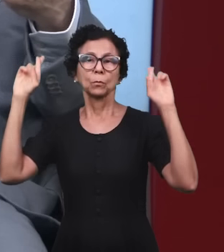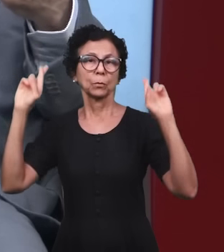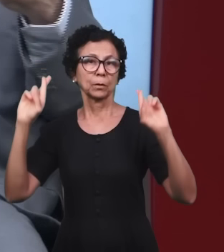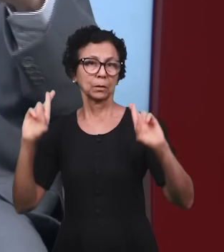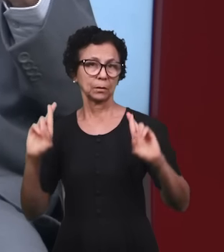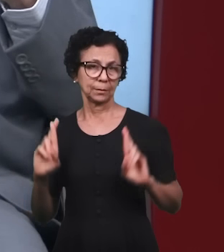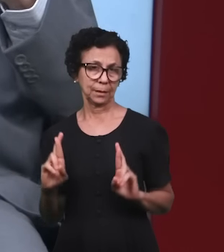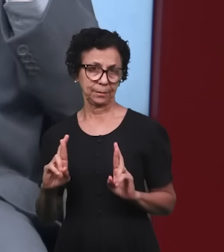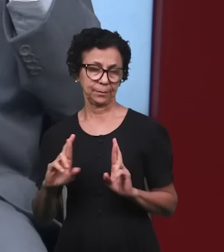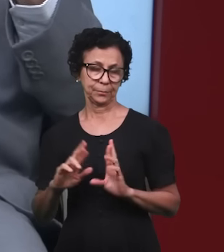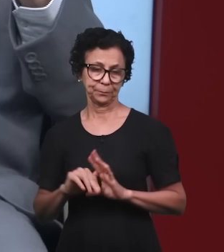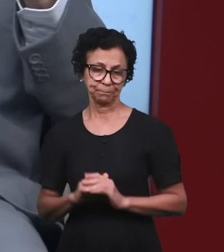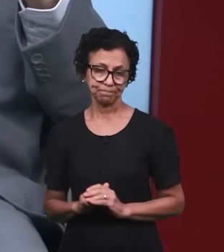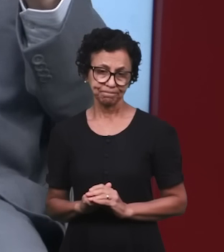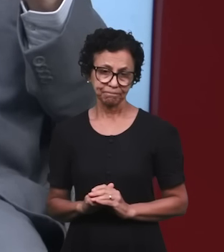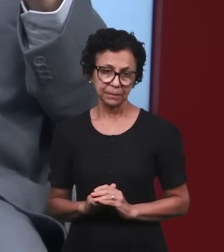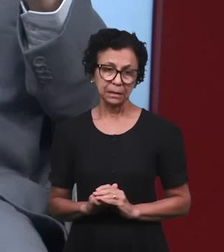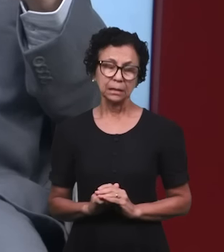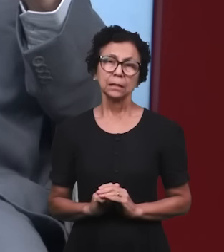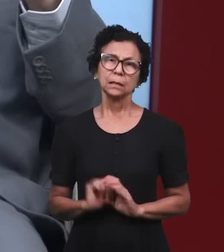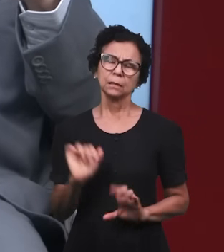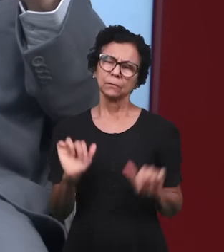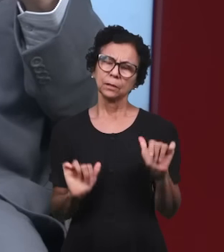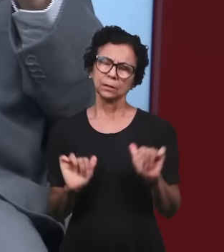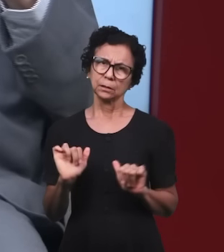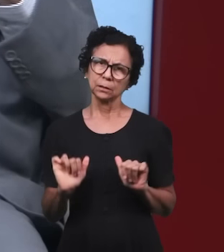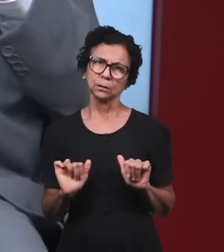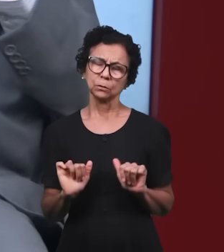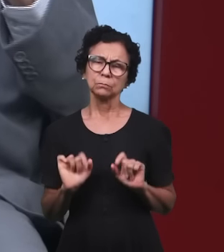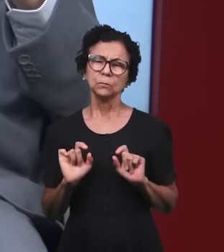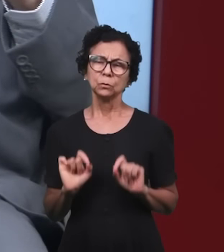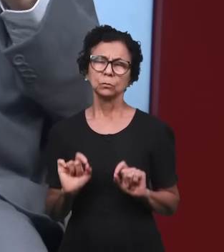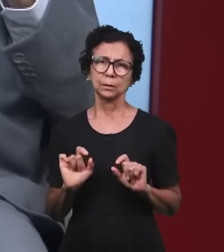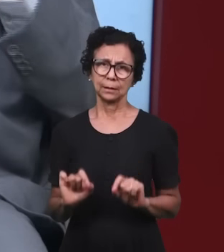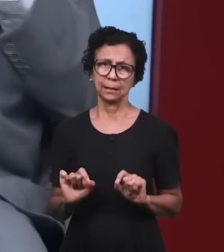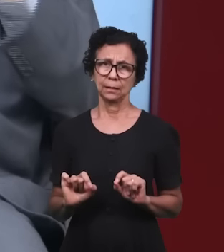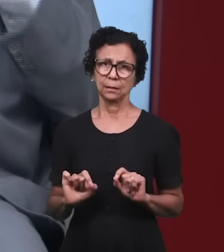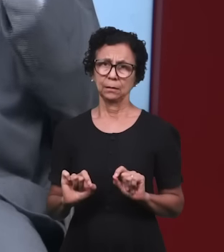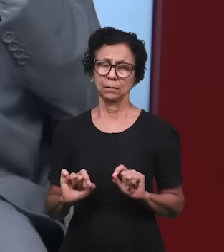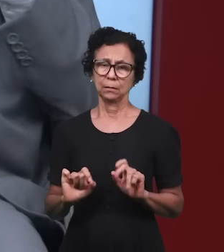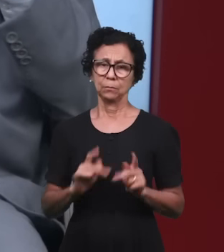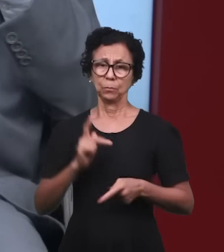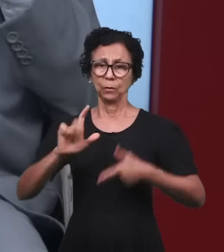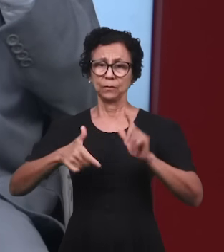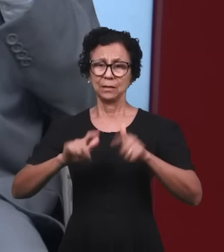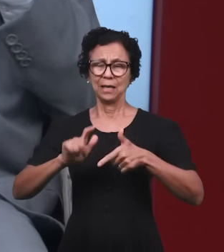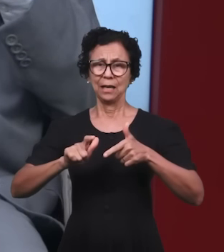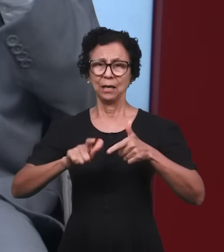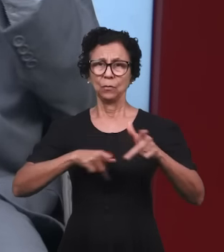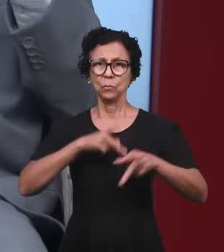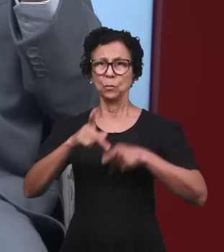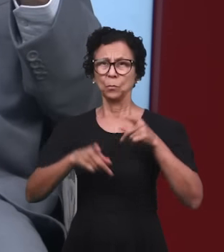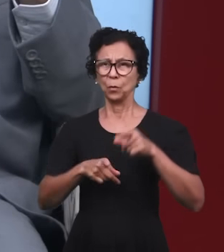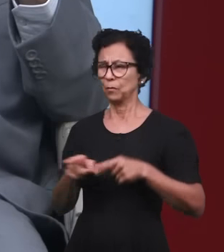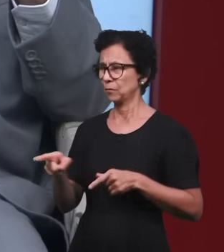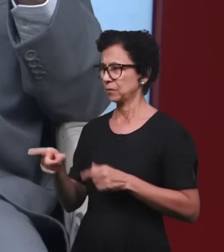Cordeiro. Como se verá no desenvolvimento, Israel não reconheceu Jesus